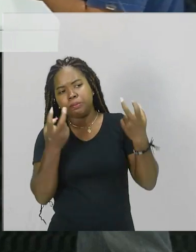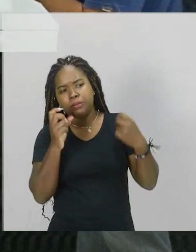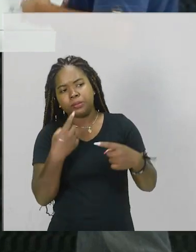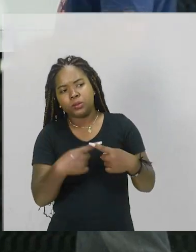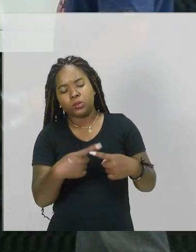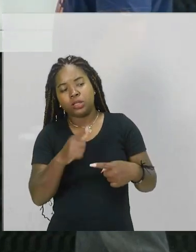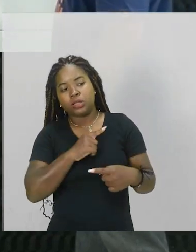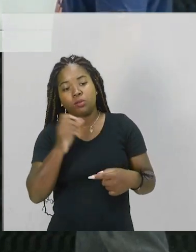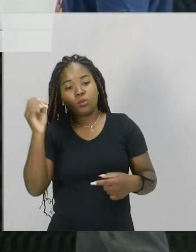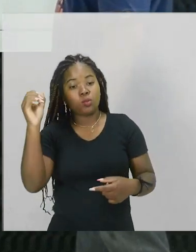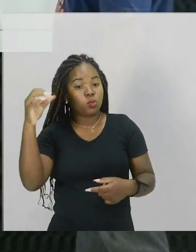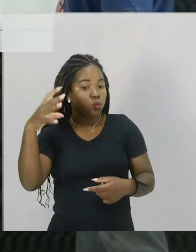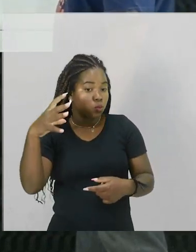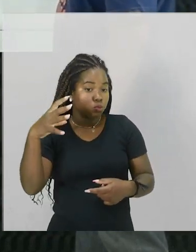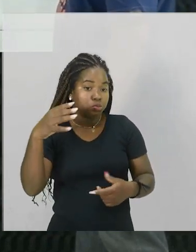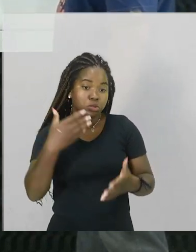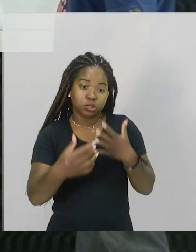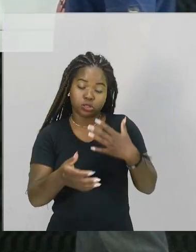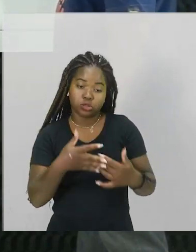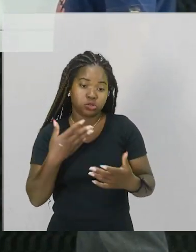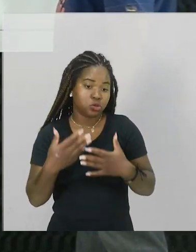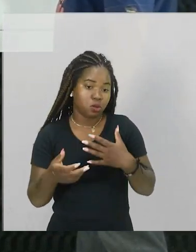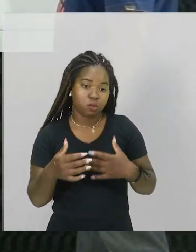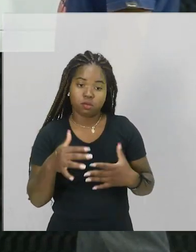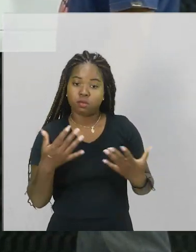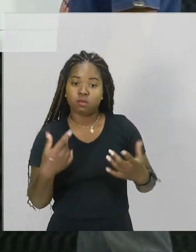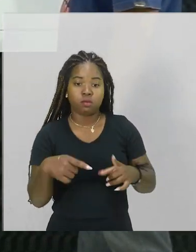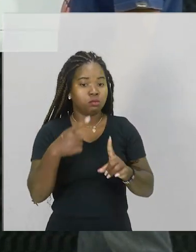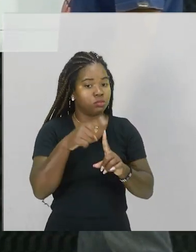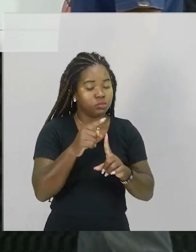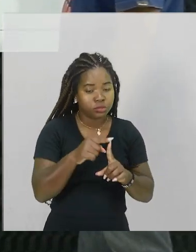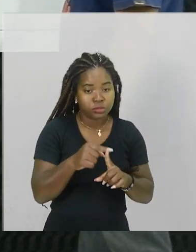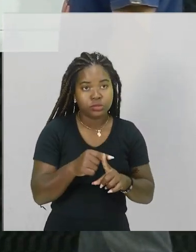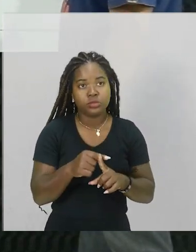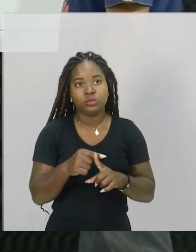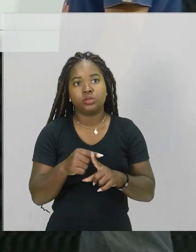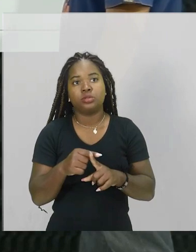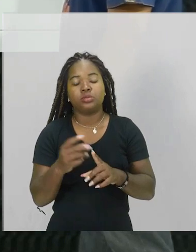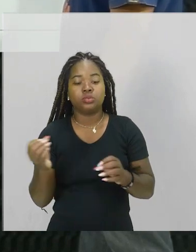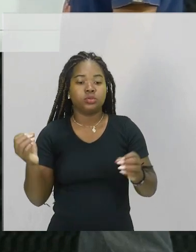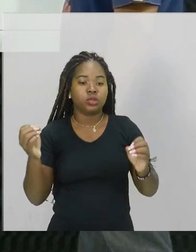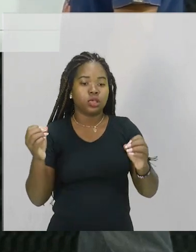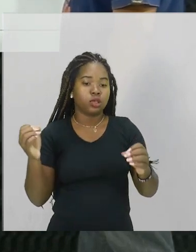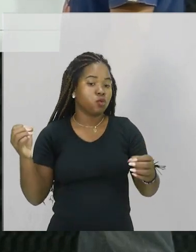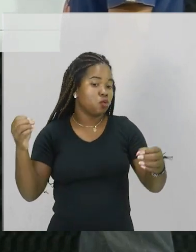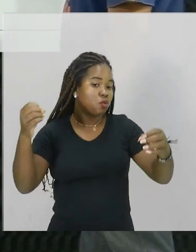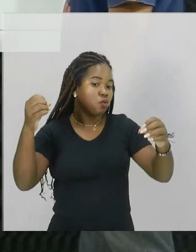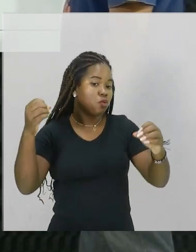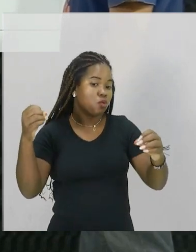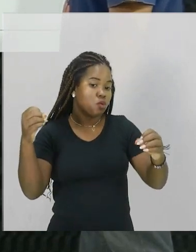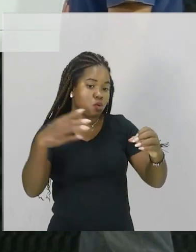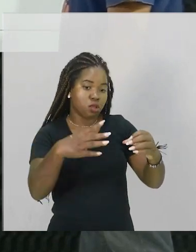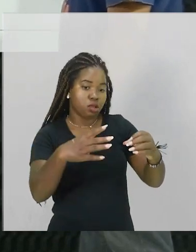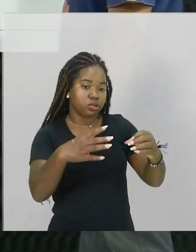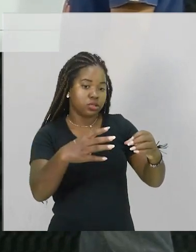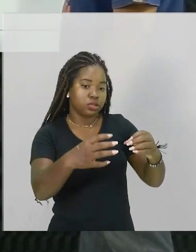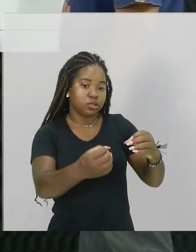luz que vem de alguma fonte que incide sobre esse objeto e esse objeto